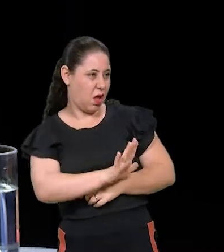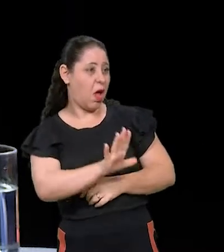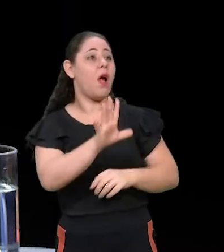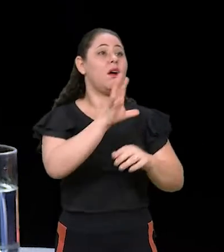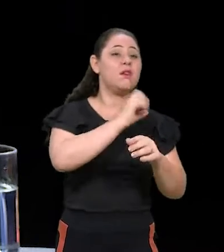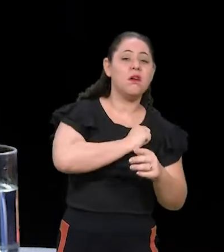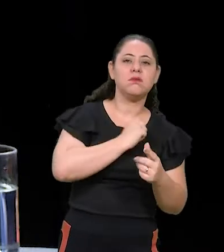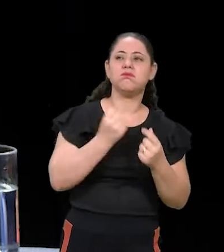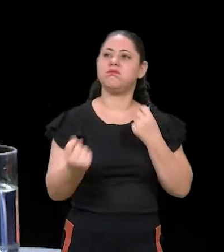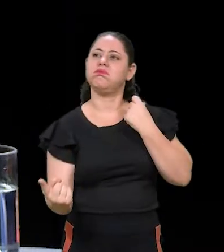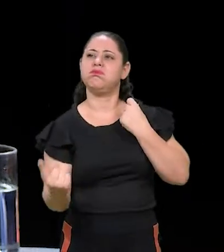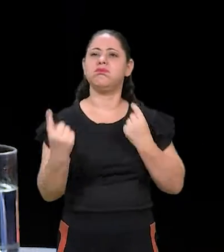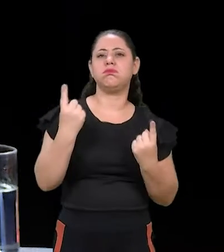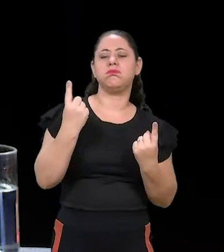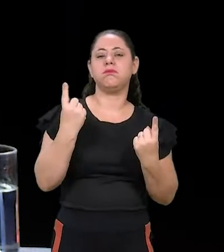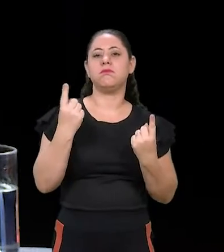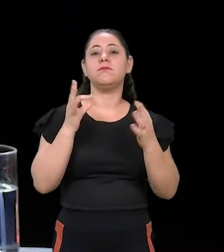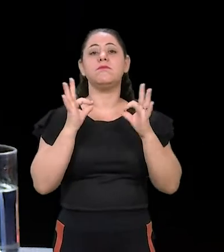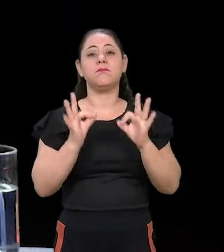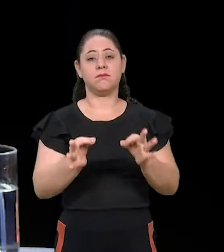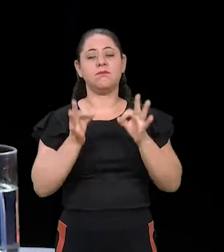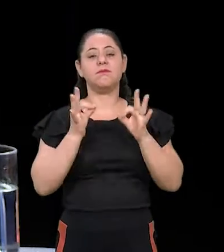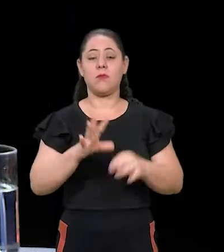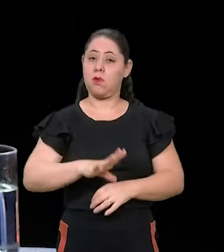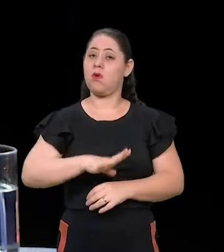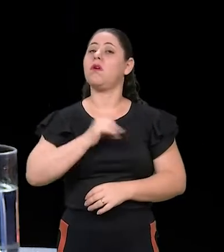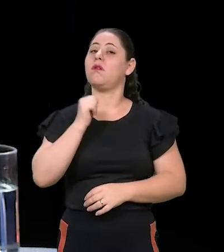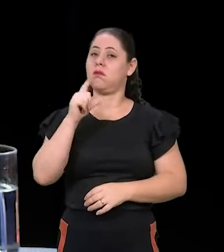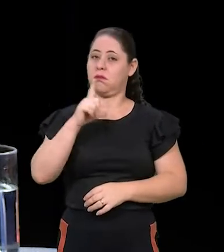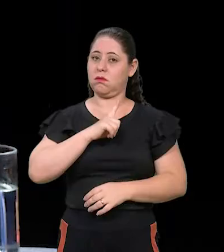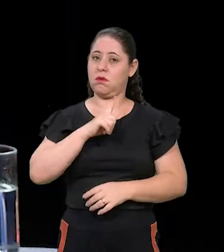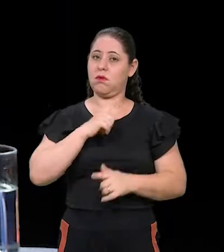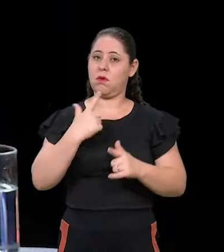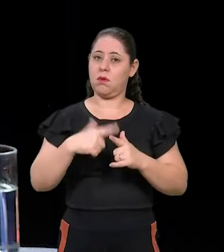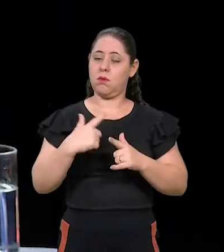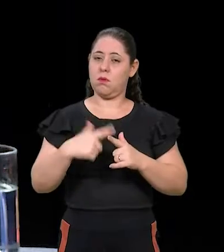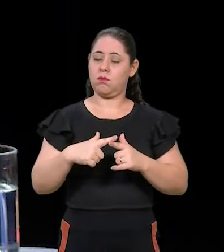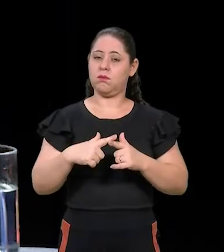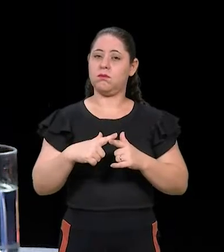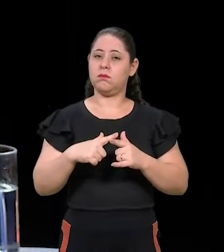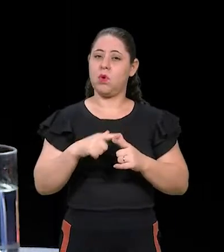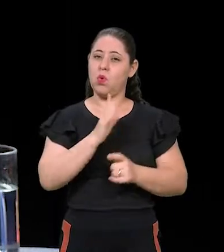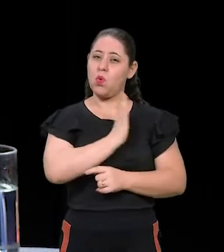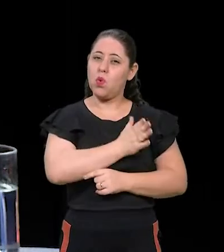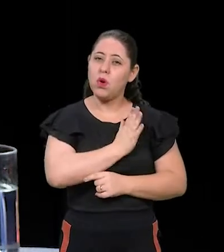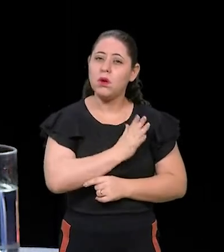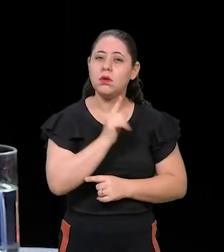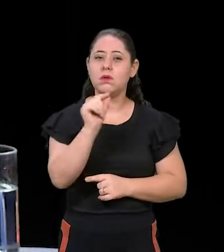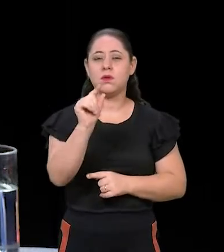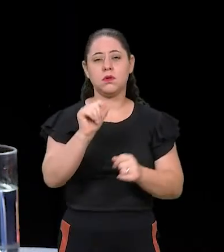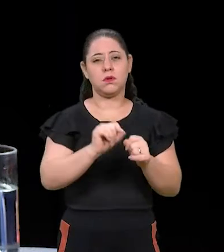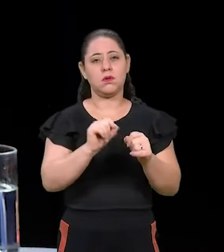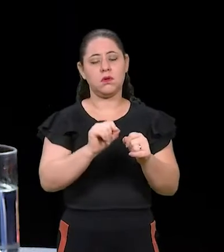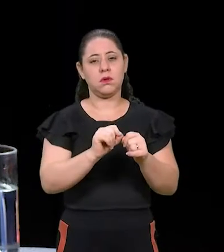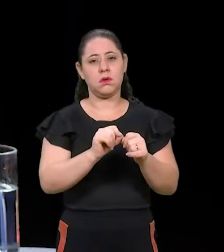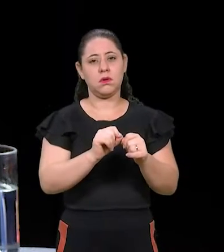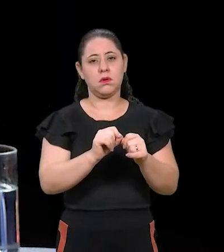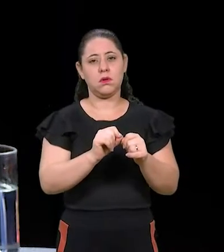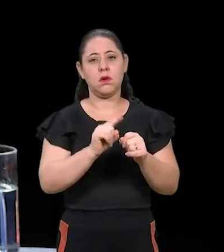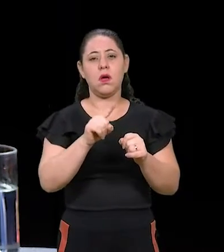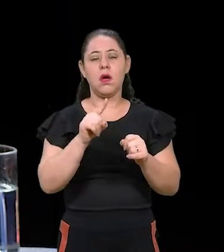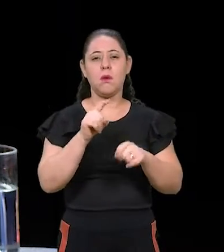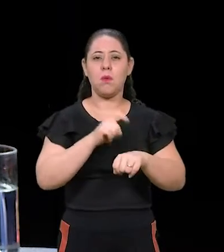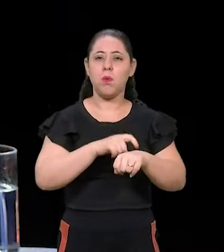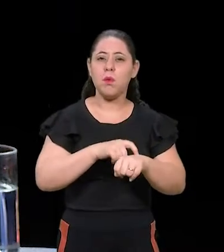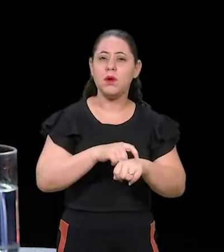com a caneta na mão. Mas eu tenho certeza que foi com muita coragem, né? Que é fazer com coração, em prol do que você acredita que é um